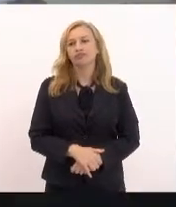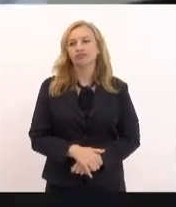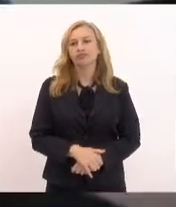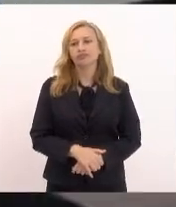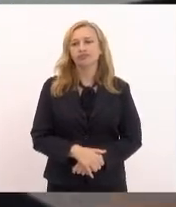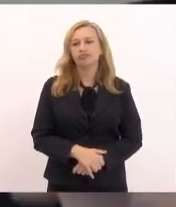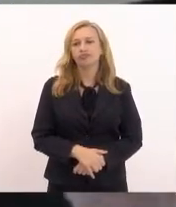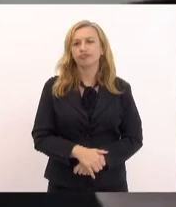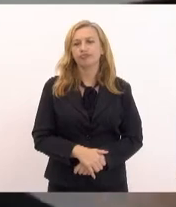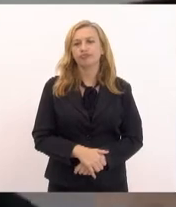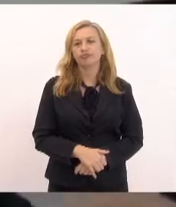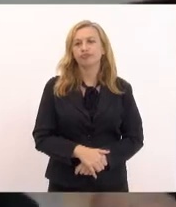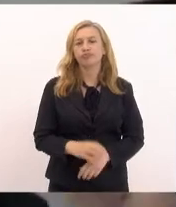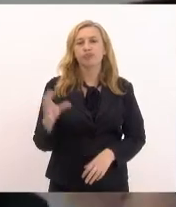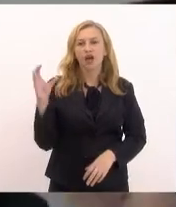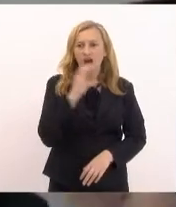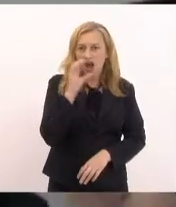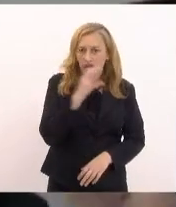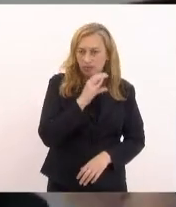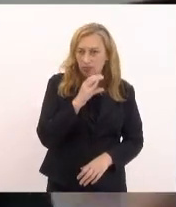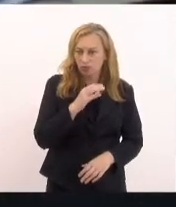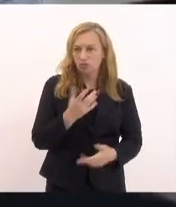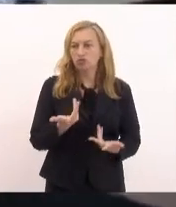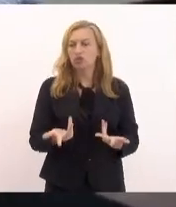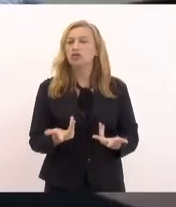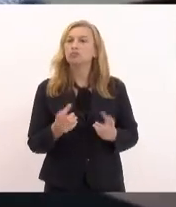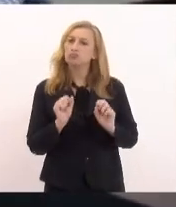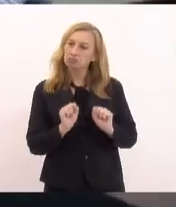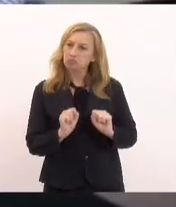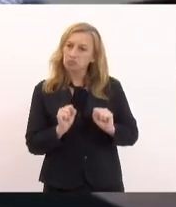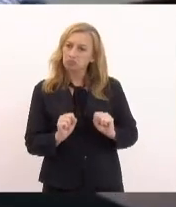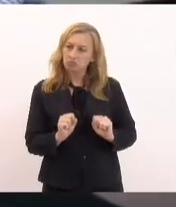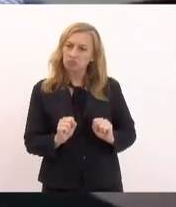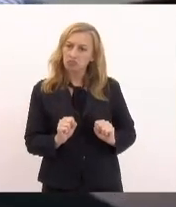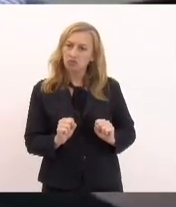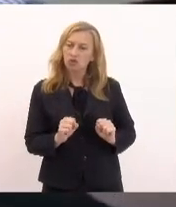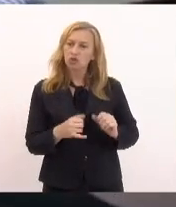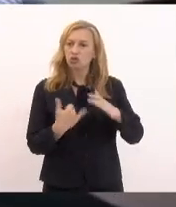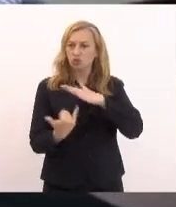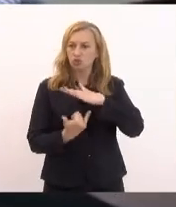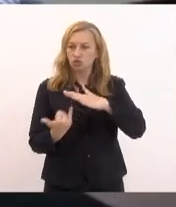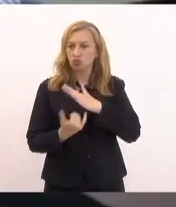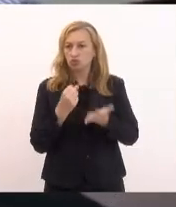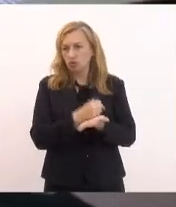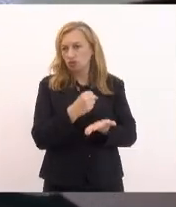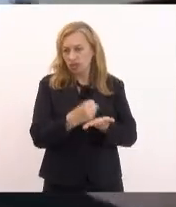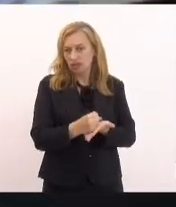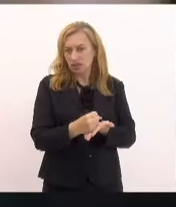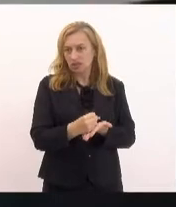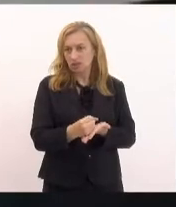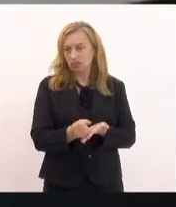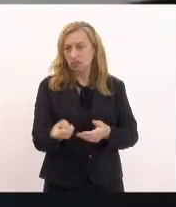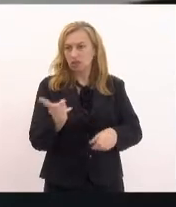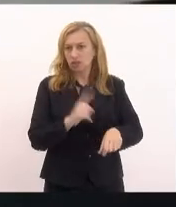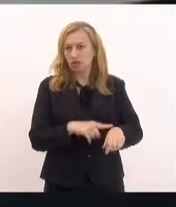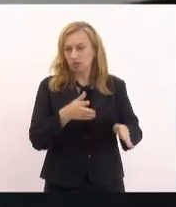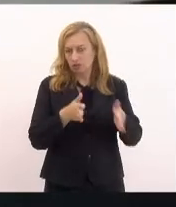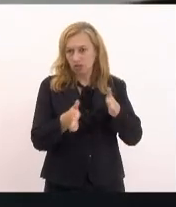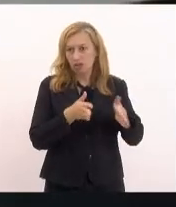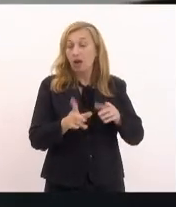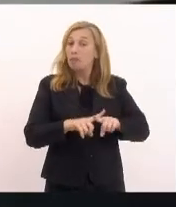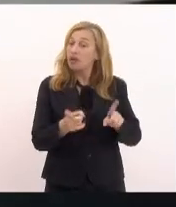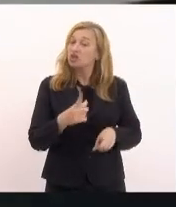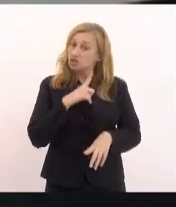como medida secundária, emergencial, é claro que é possível lançar mão do Instituto da Contratação Temporária. Mas nós temos